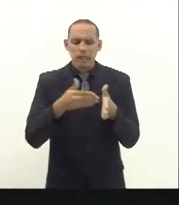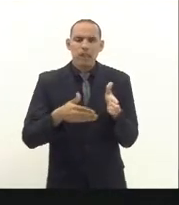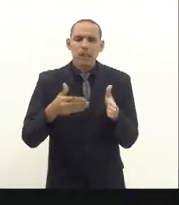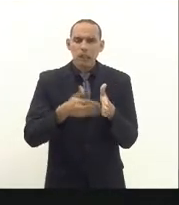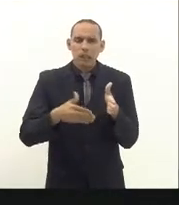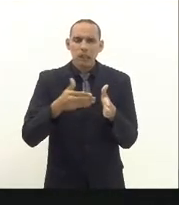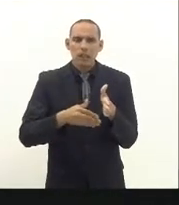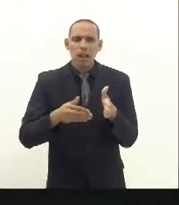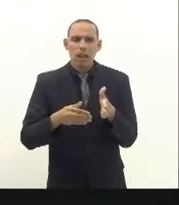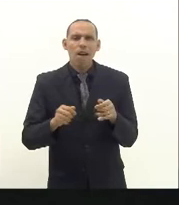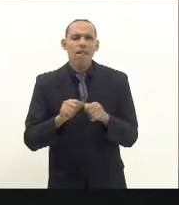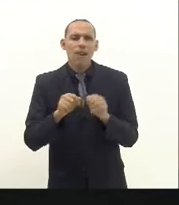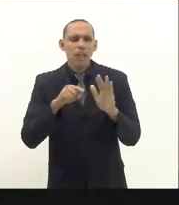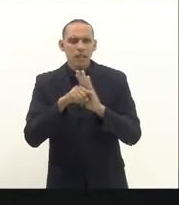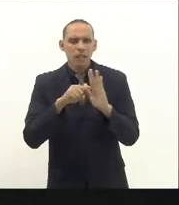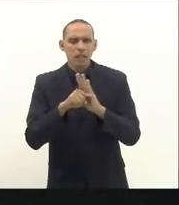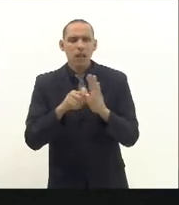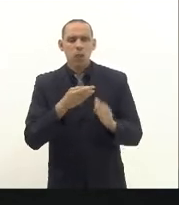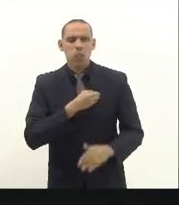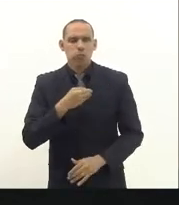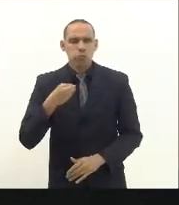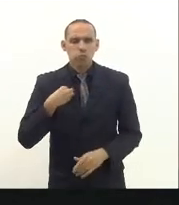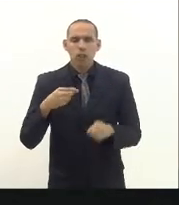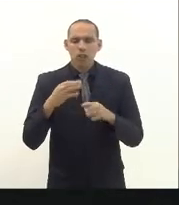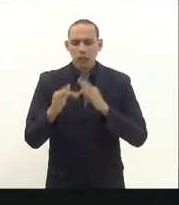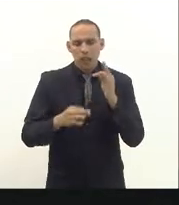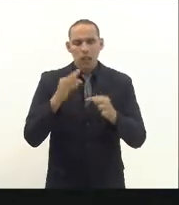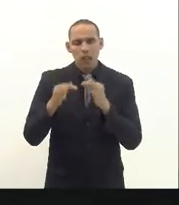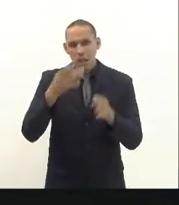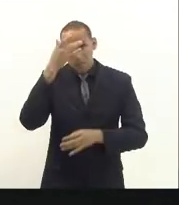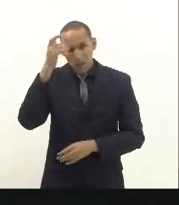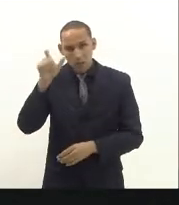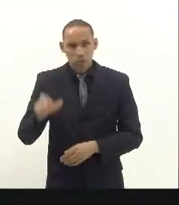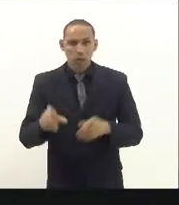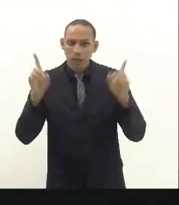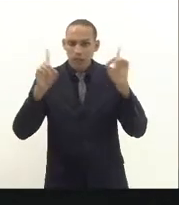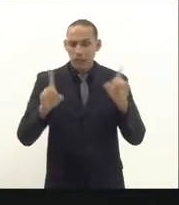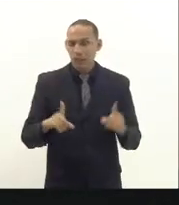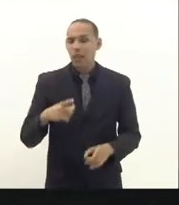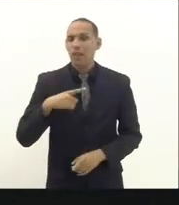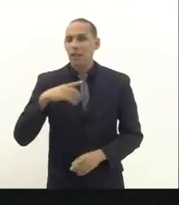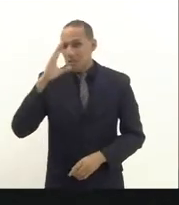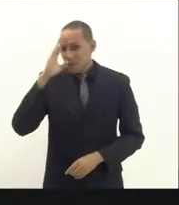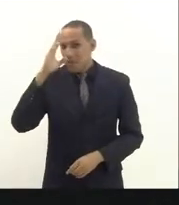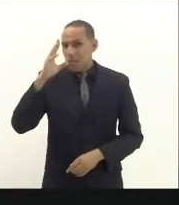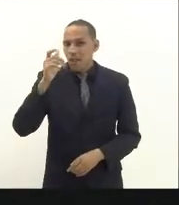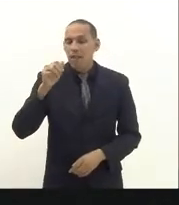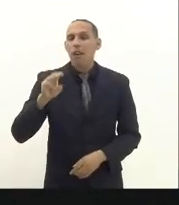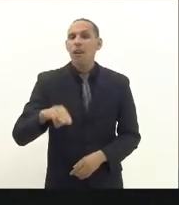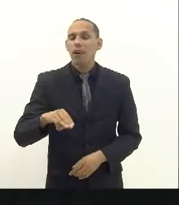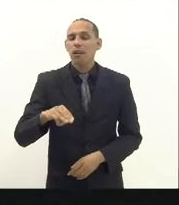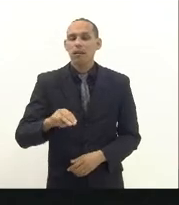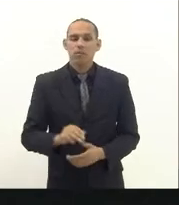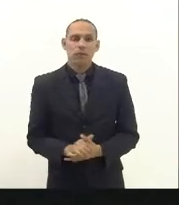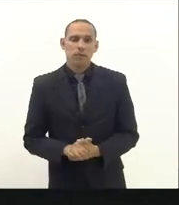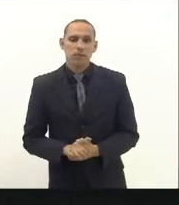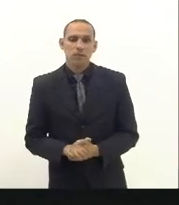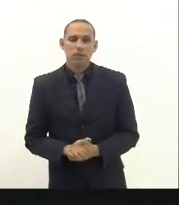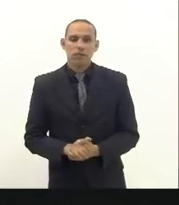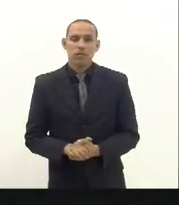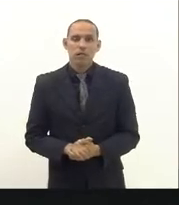de realização de exames consultas e tratamento de pessoas com deficiência sobretudo aquelas com